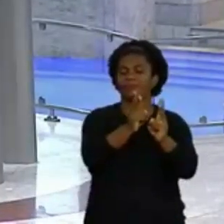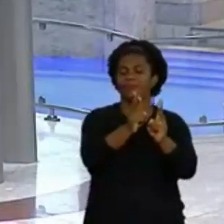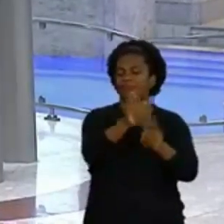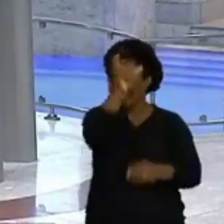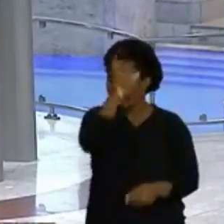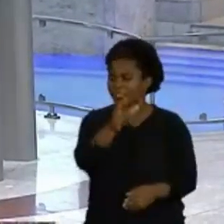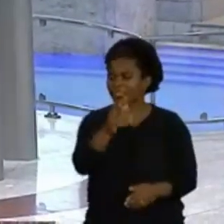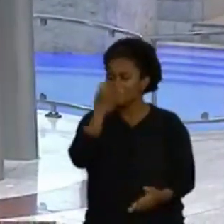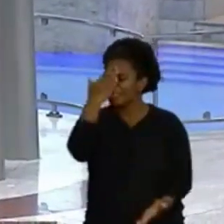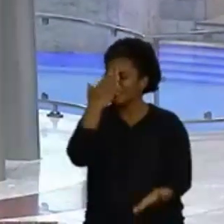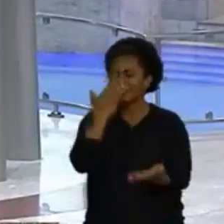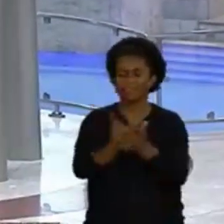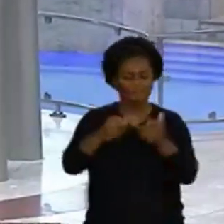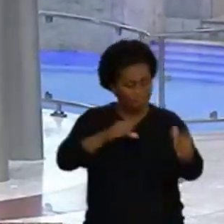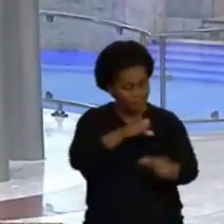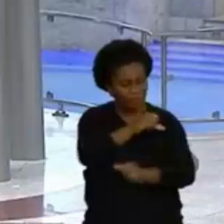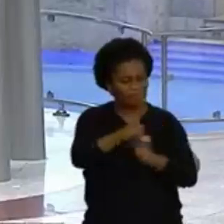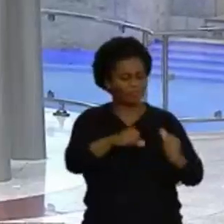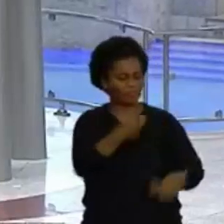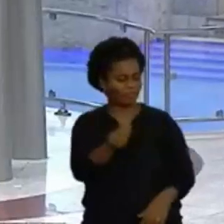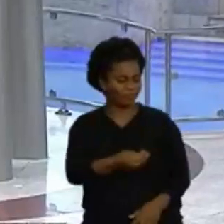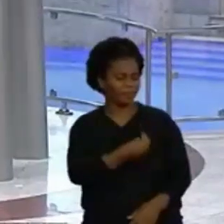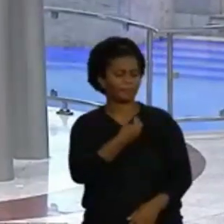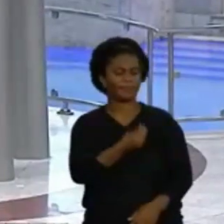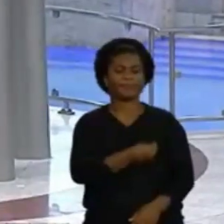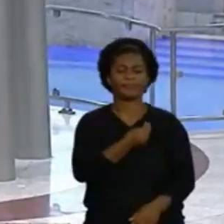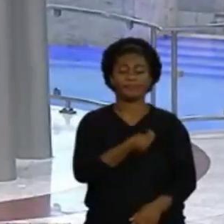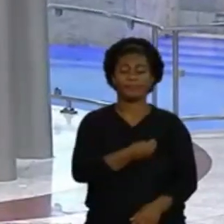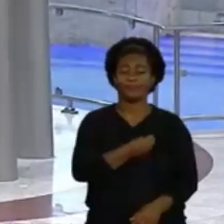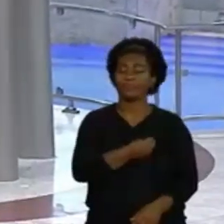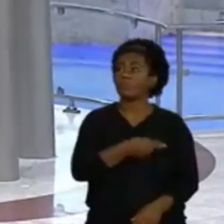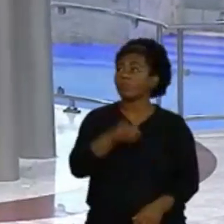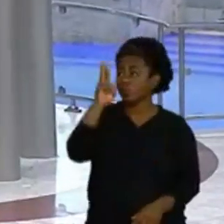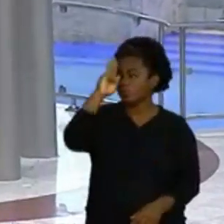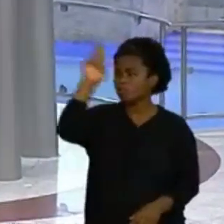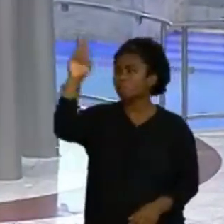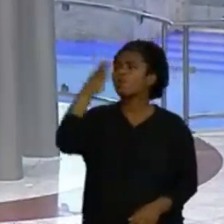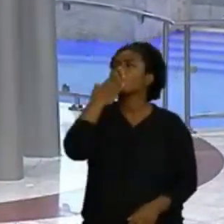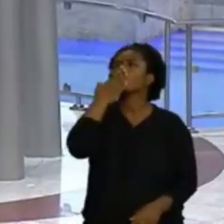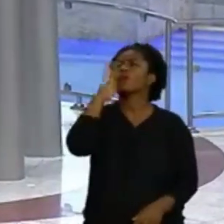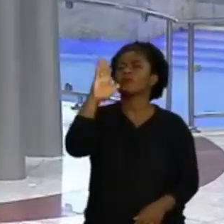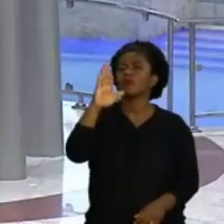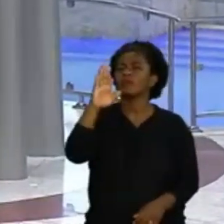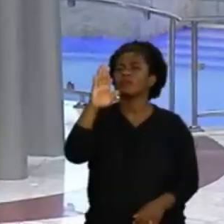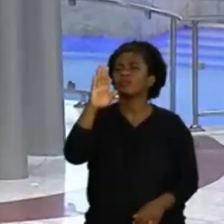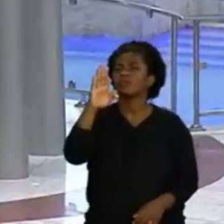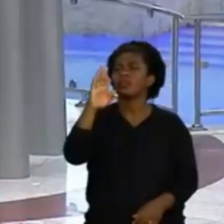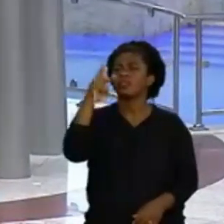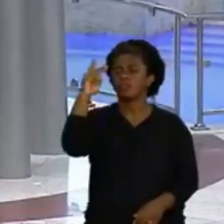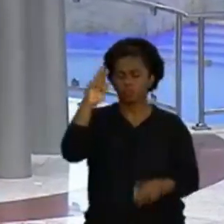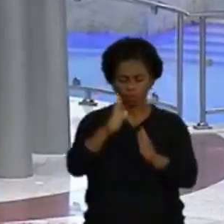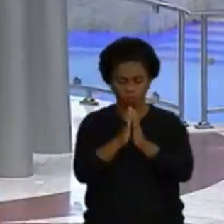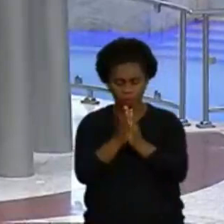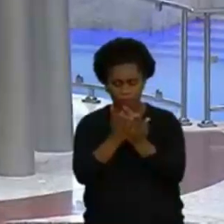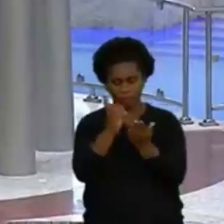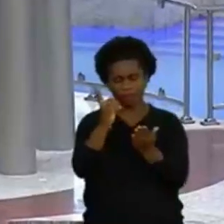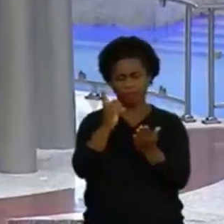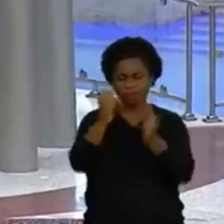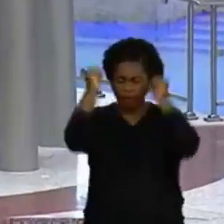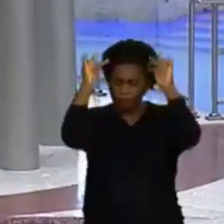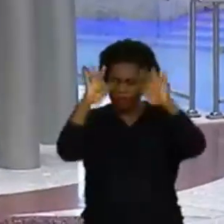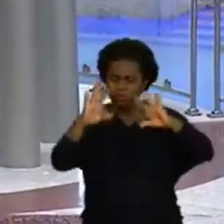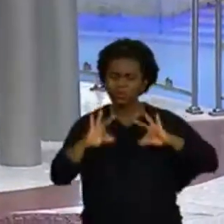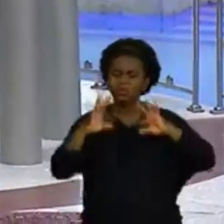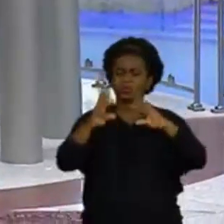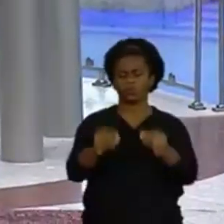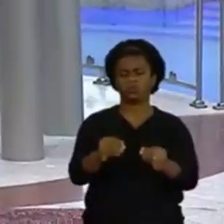na virada, na mudança de vida que o Senhor promete na tua palavra. Abençoe toda essa